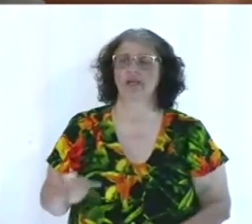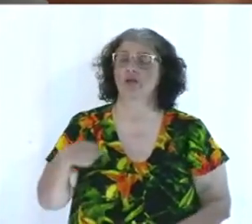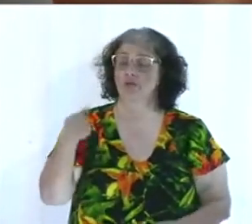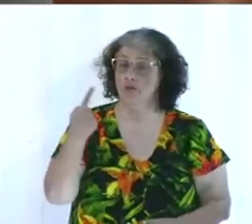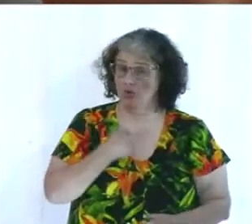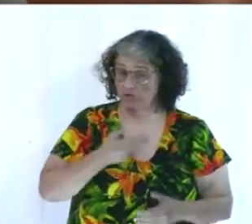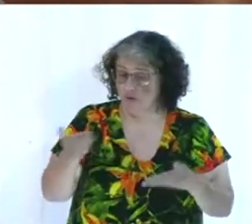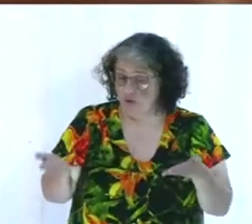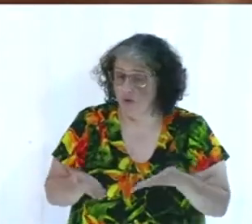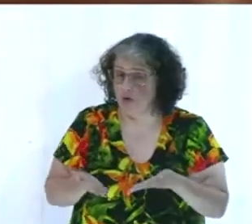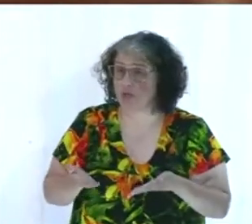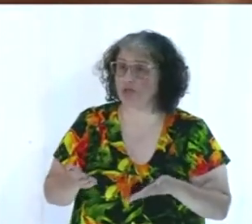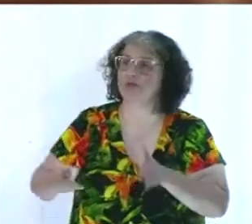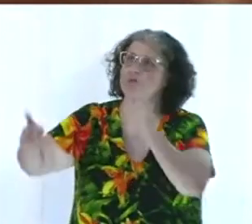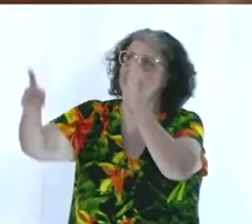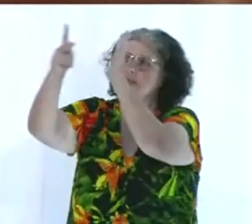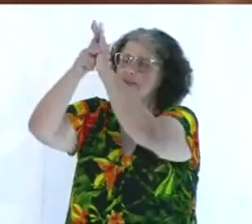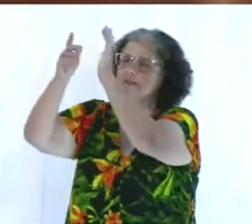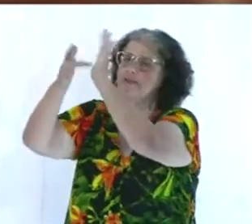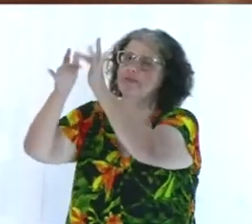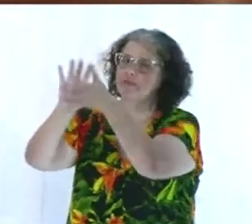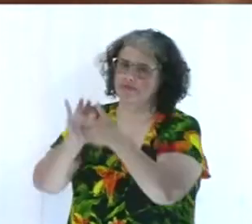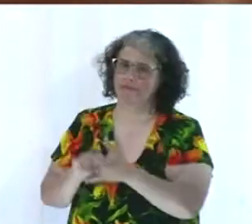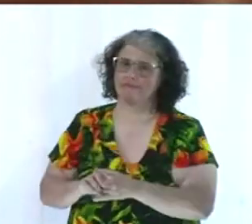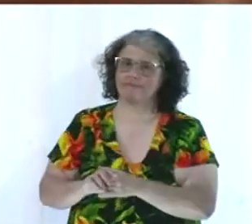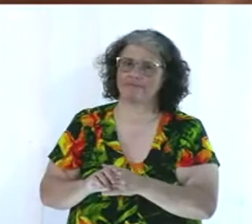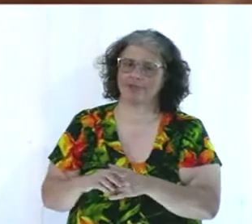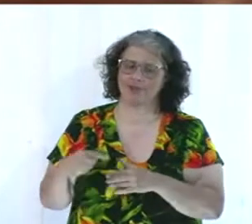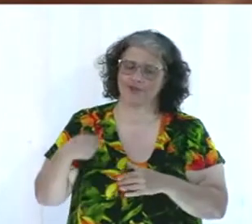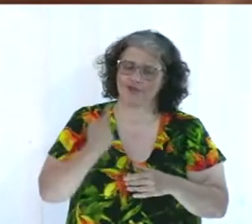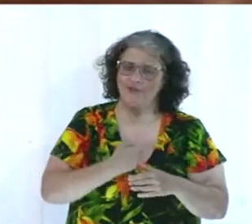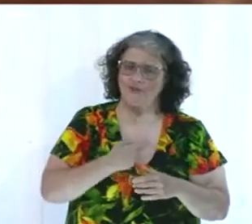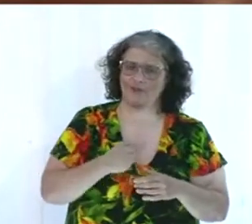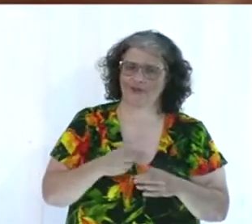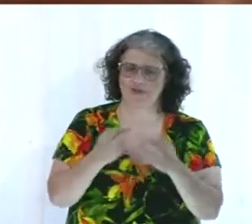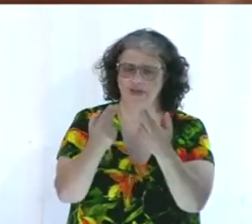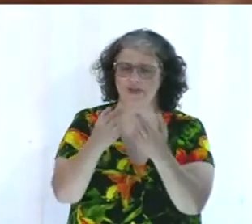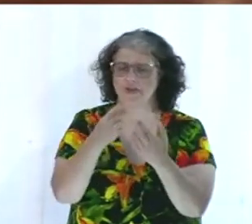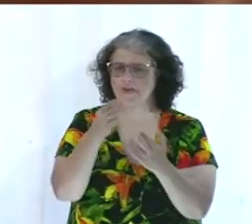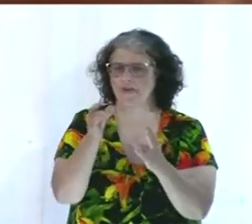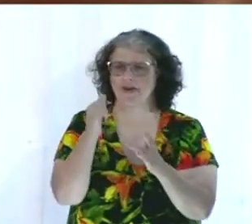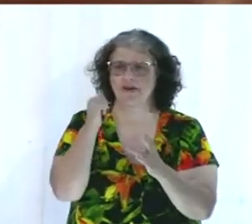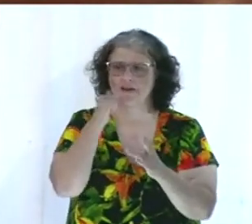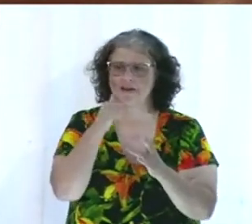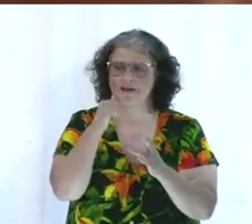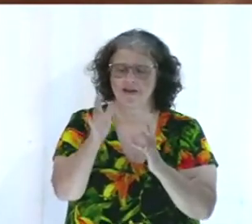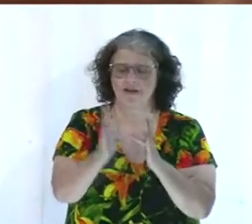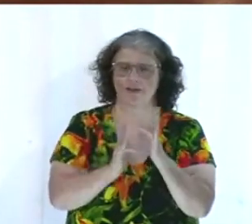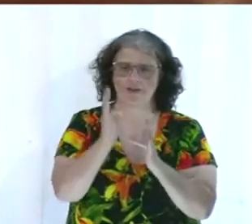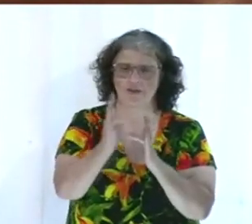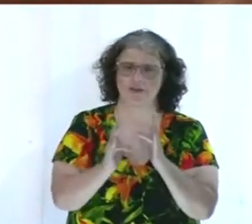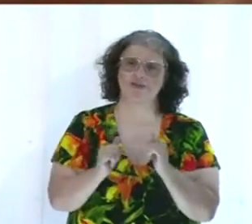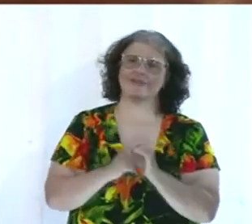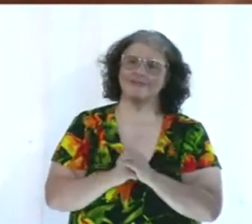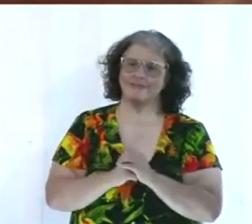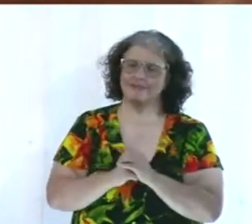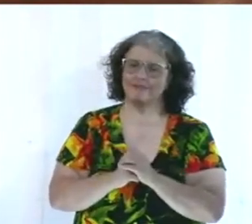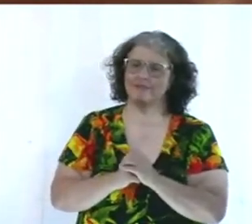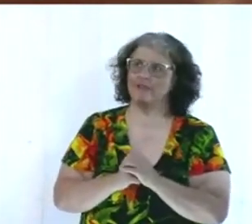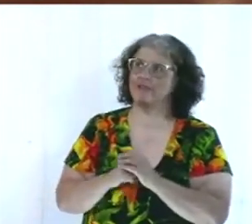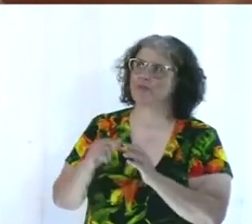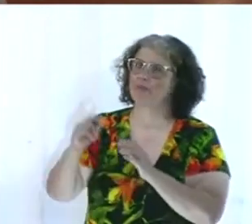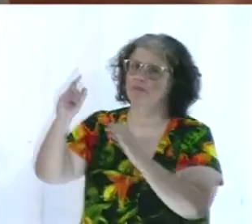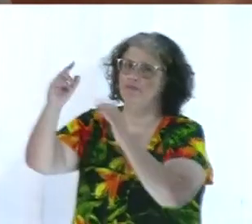somos a noiva do Cordeiro, somos a igreja do Senhor Jesus. É uma mensagem de alerta, eu